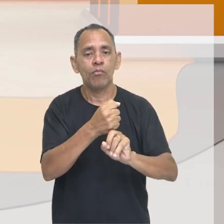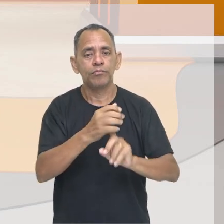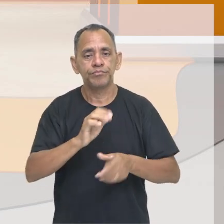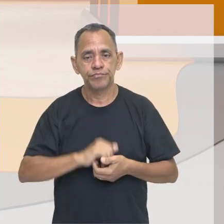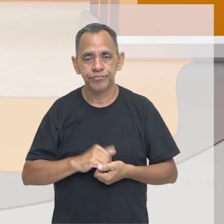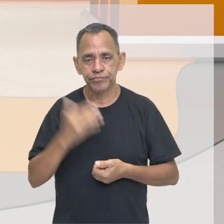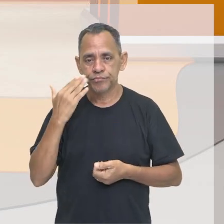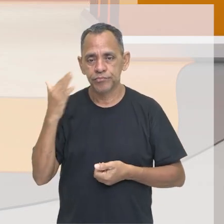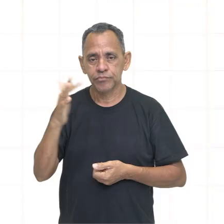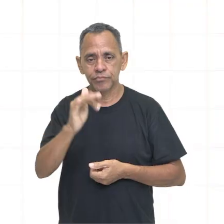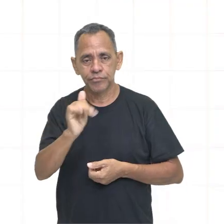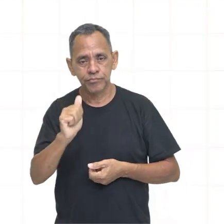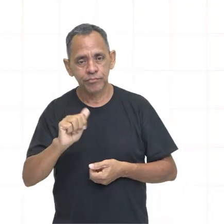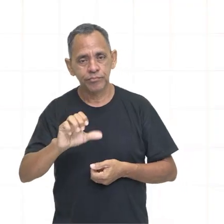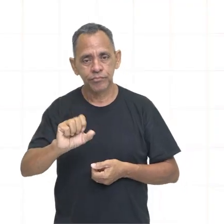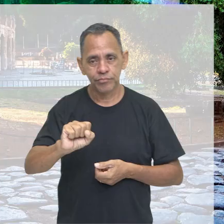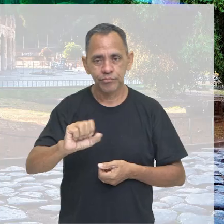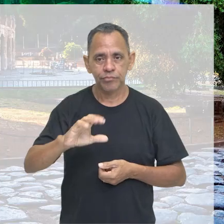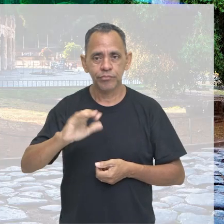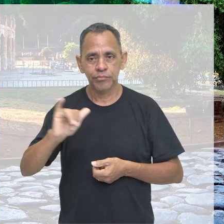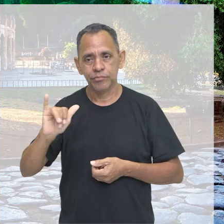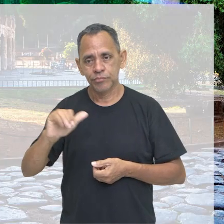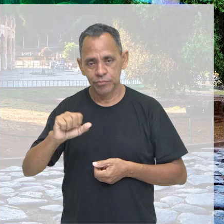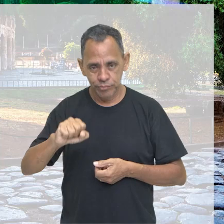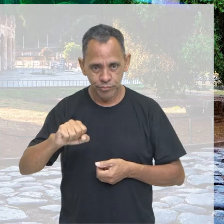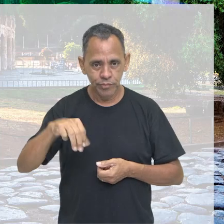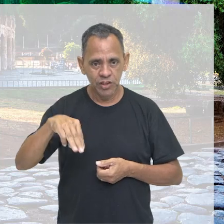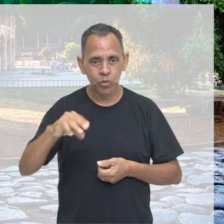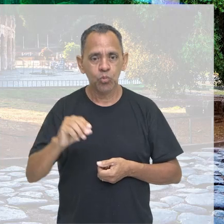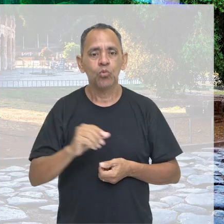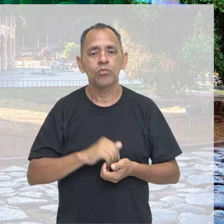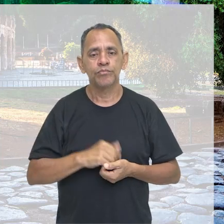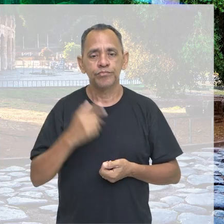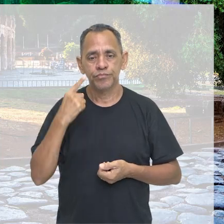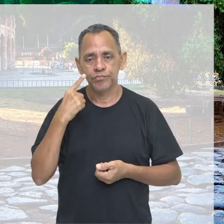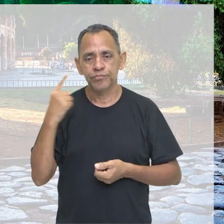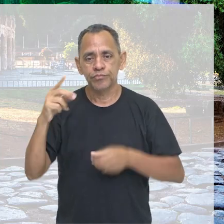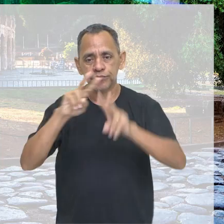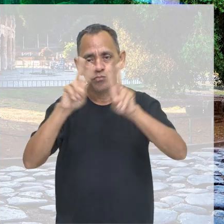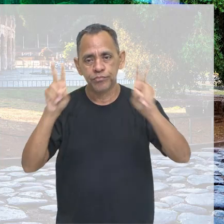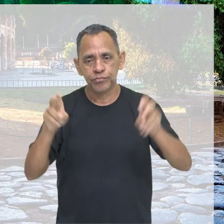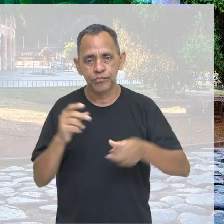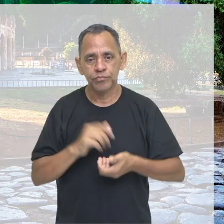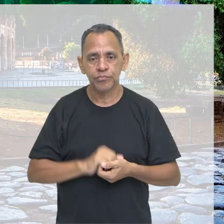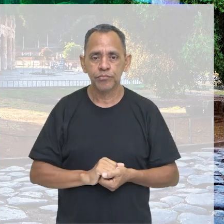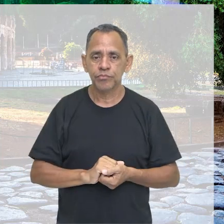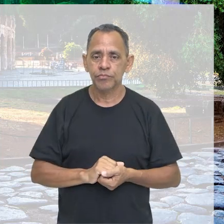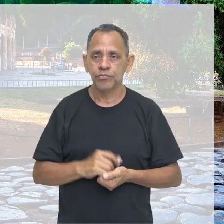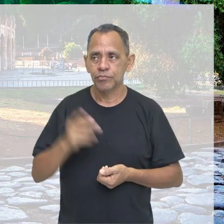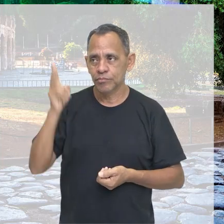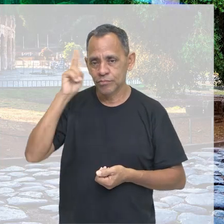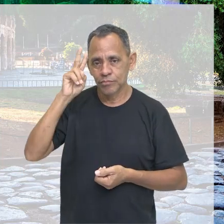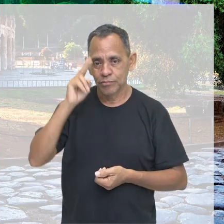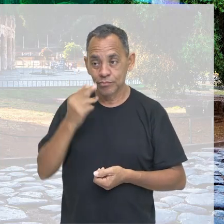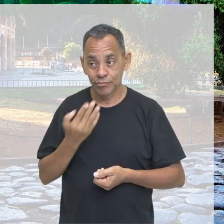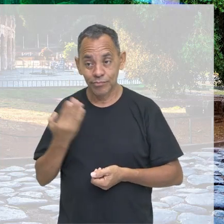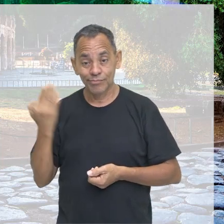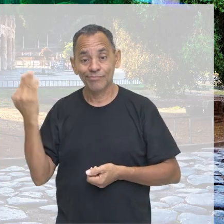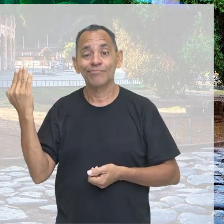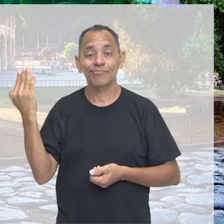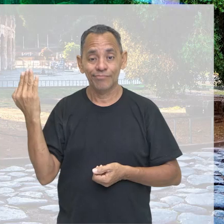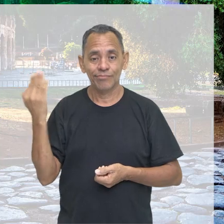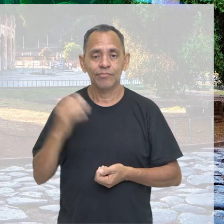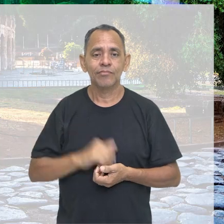desses regimes totalitários. Para falar de fascismo, nós viemos aqui para a frente do Coliseu, que é justamente